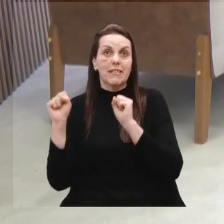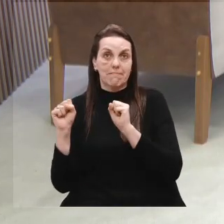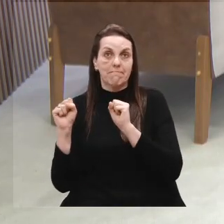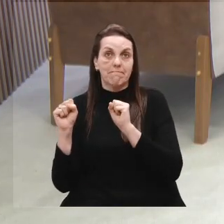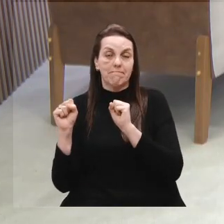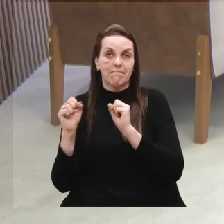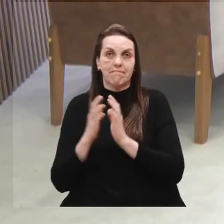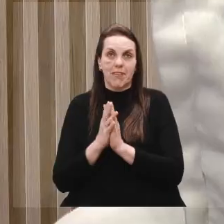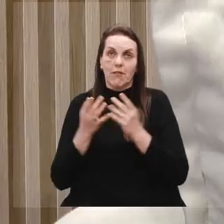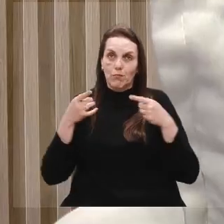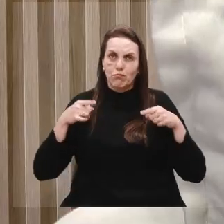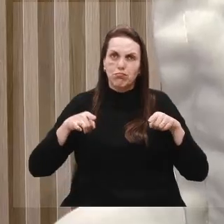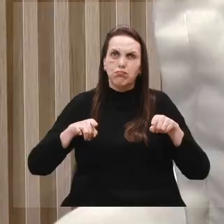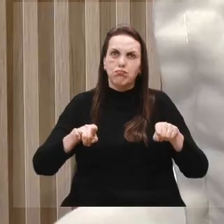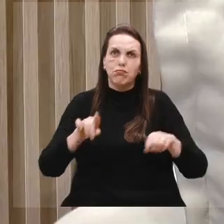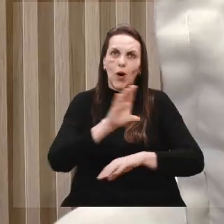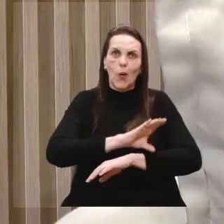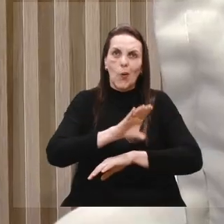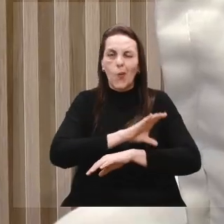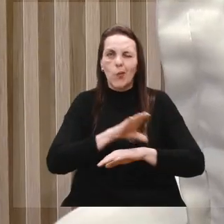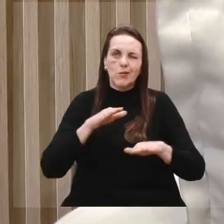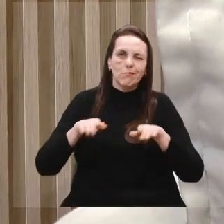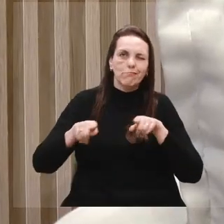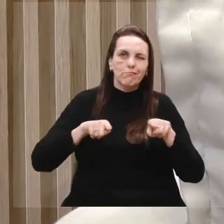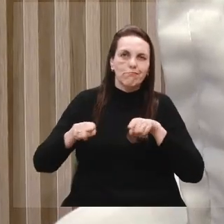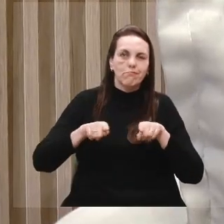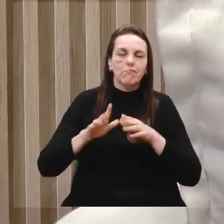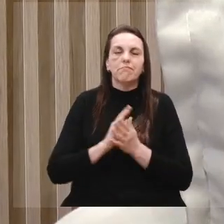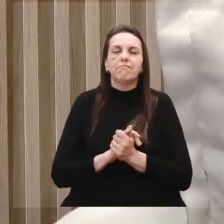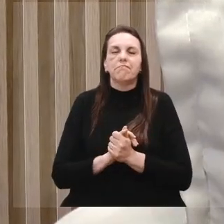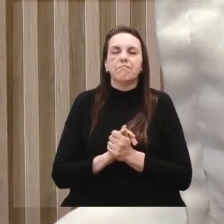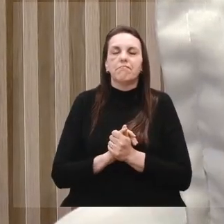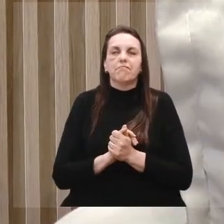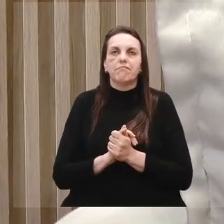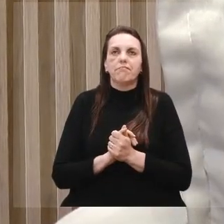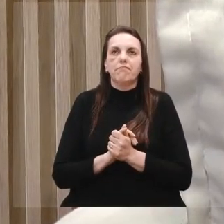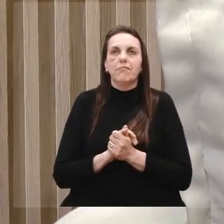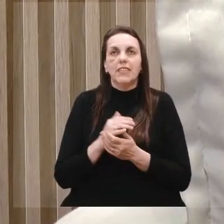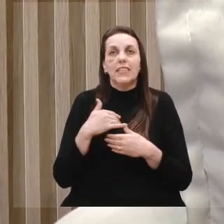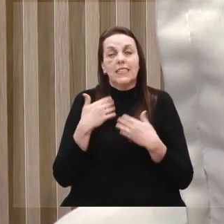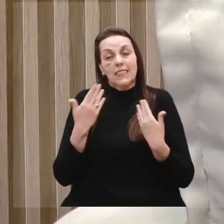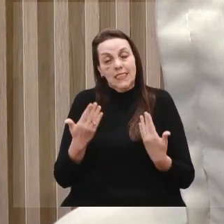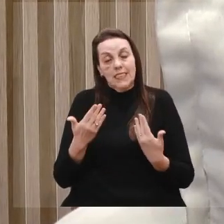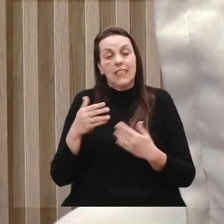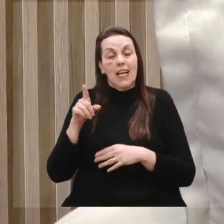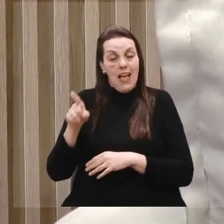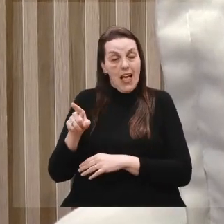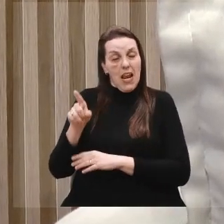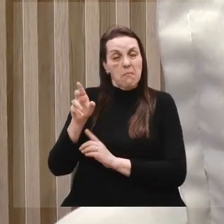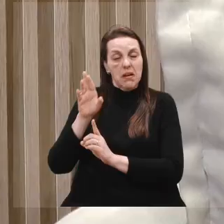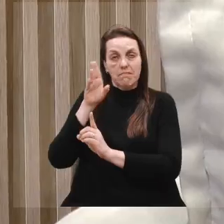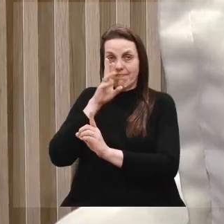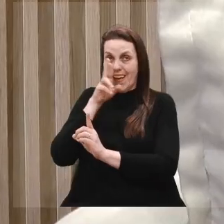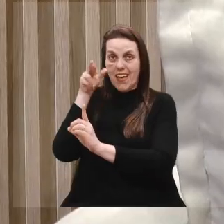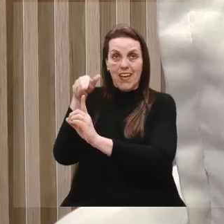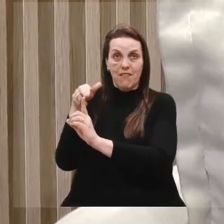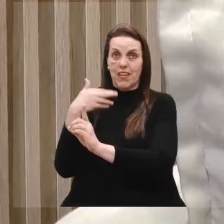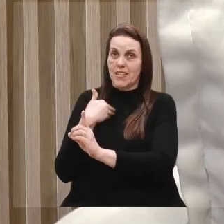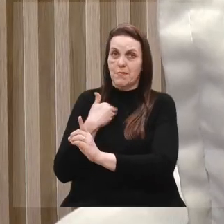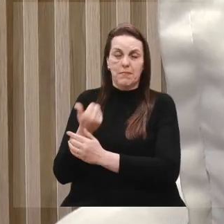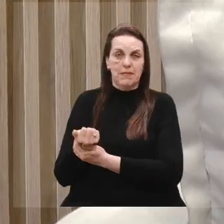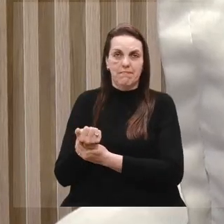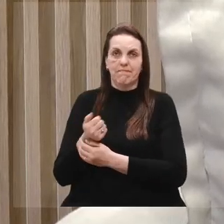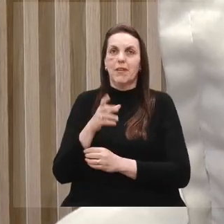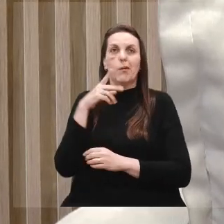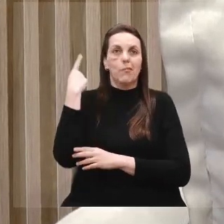de manhã. Eu fazia os 2 cursos meio que paralelo, né? E a Raquel era uma referência para mim.